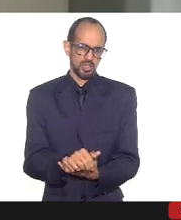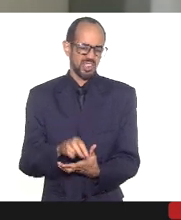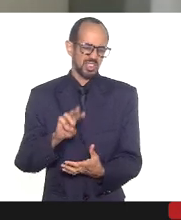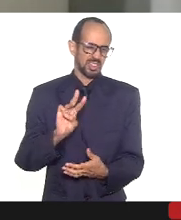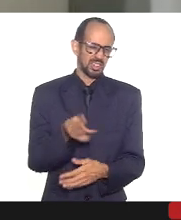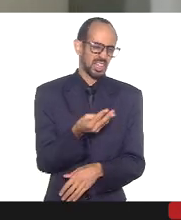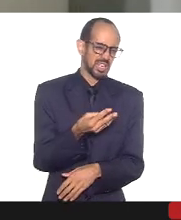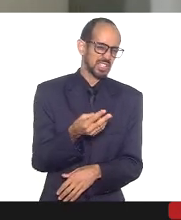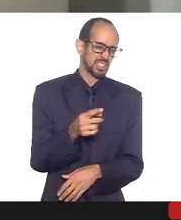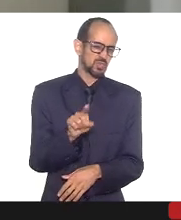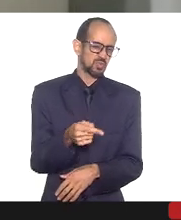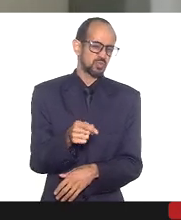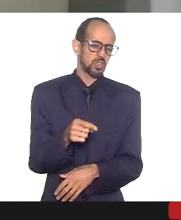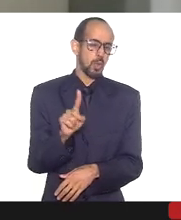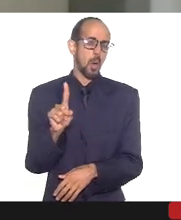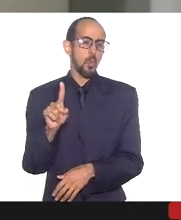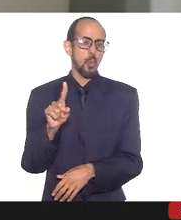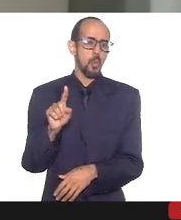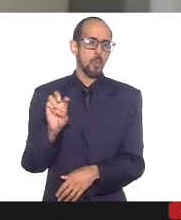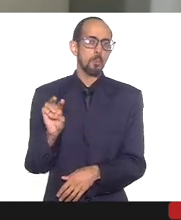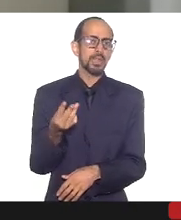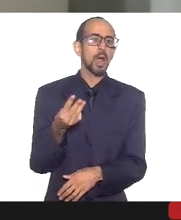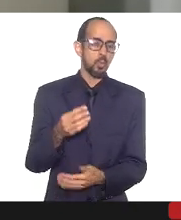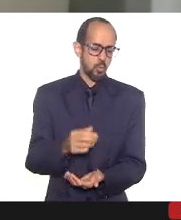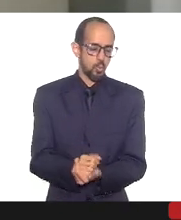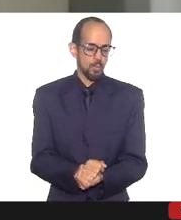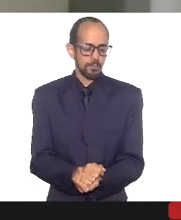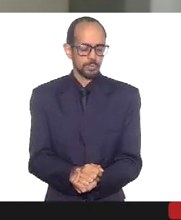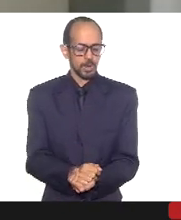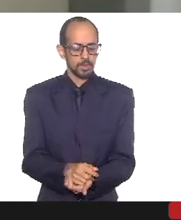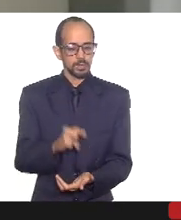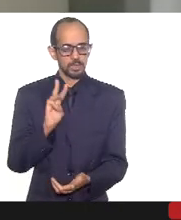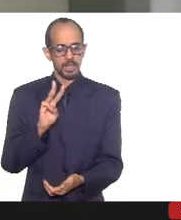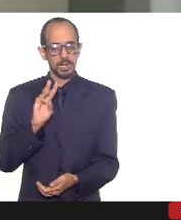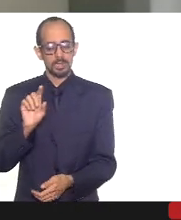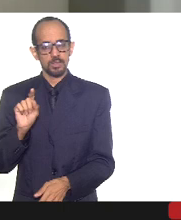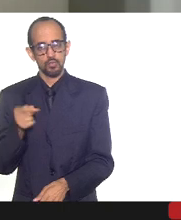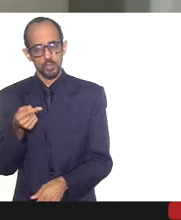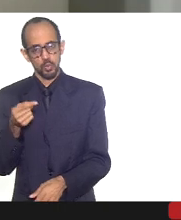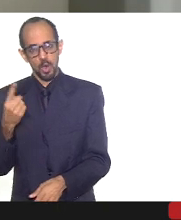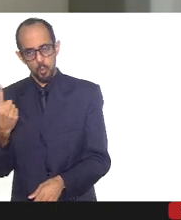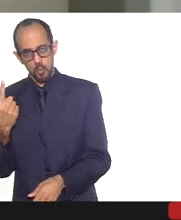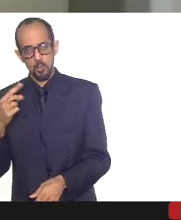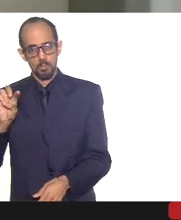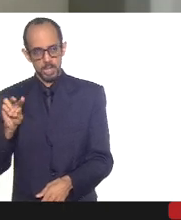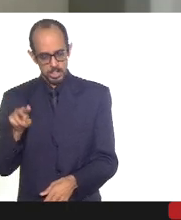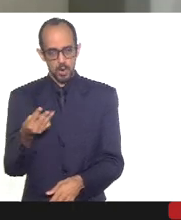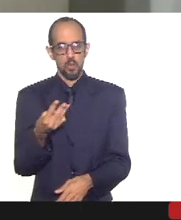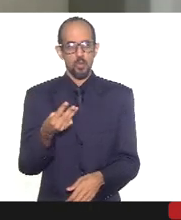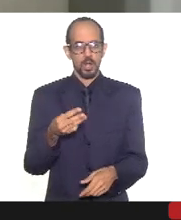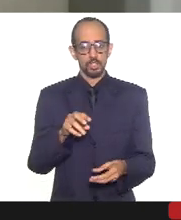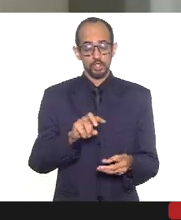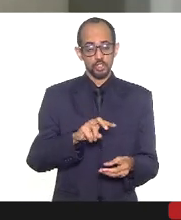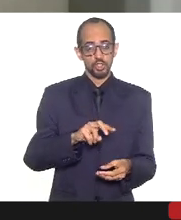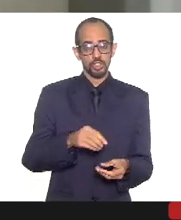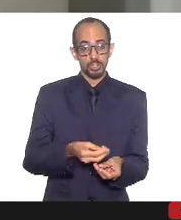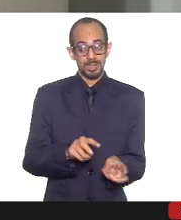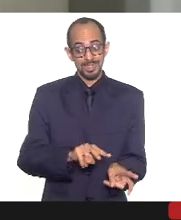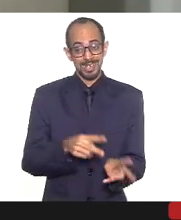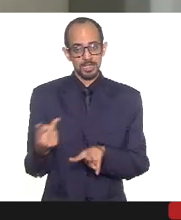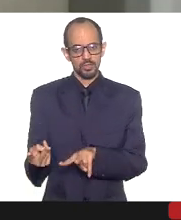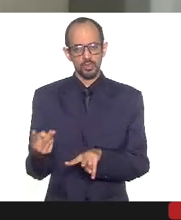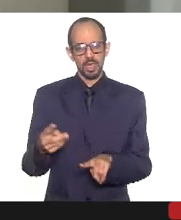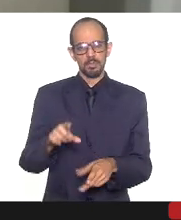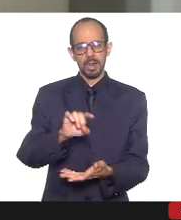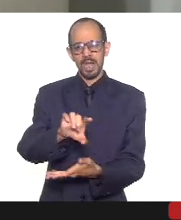3 bilhões e 100. É o Fundeb do Estado, dentro da cota dos 25% do Estado, que a gente transfere para os